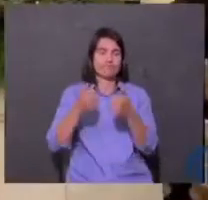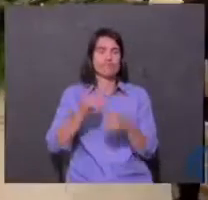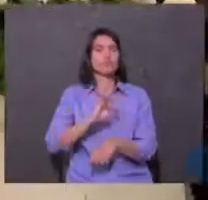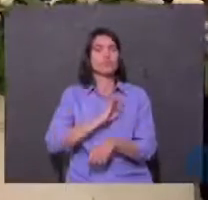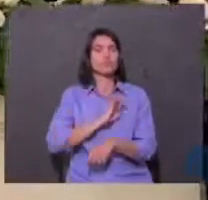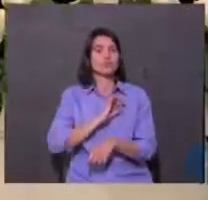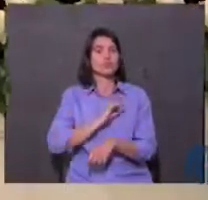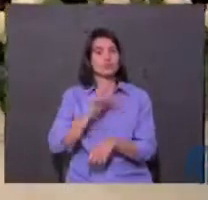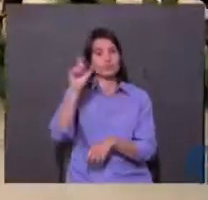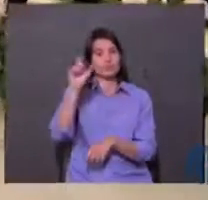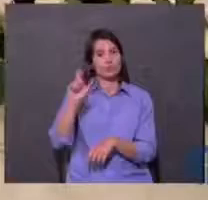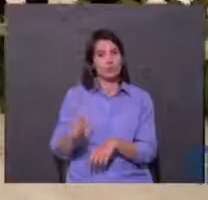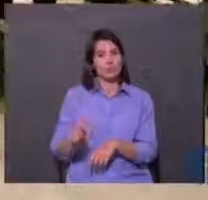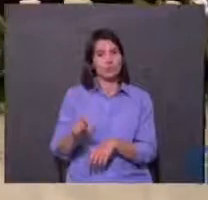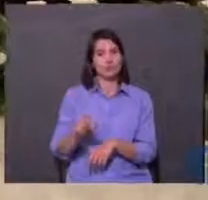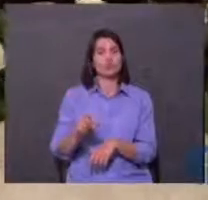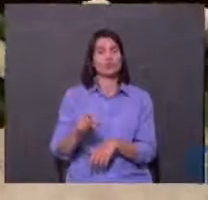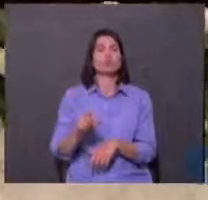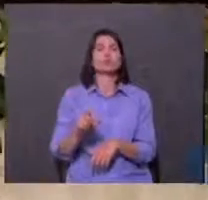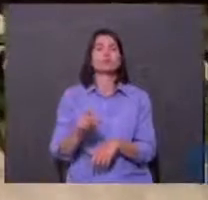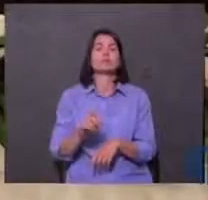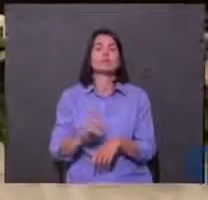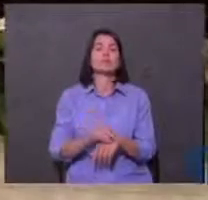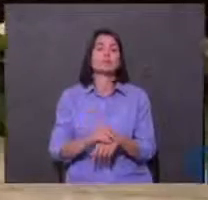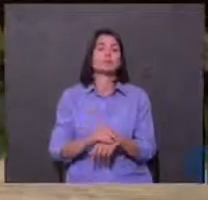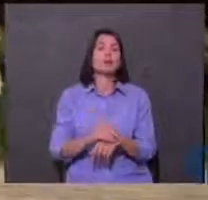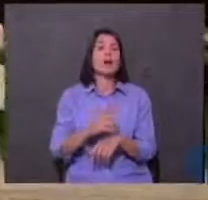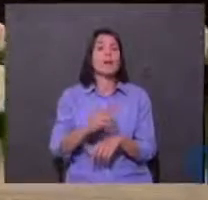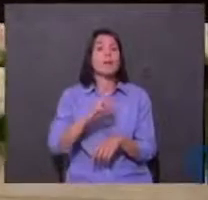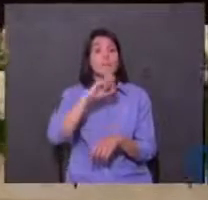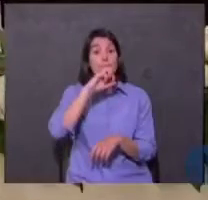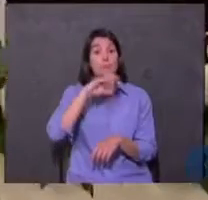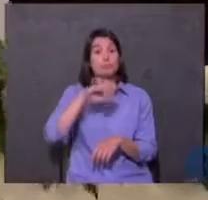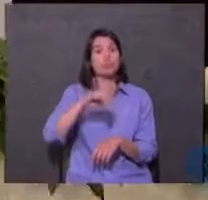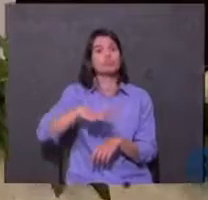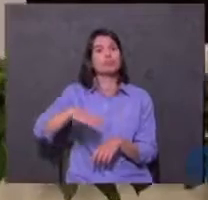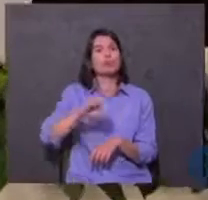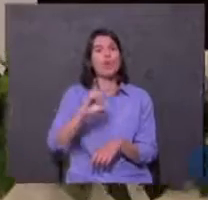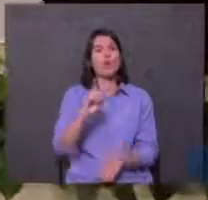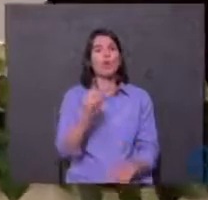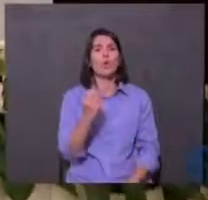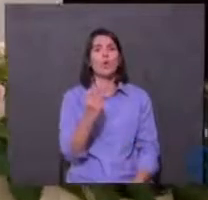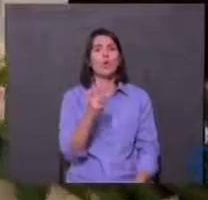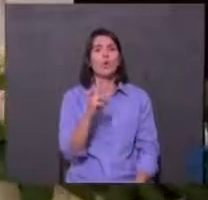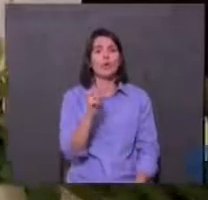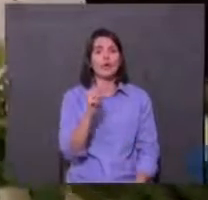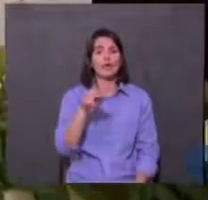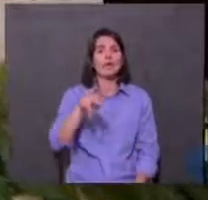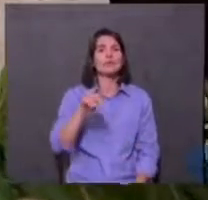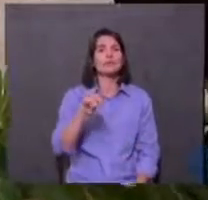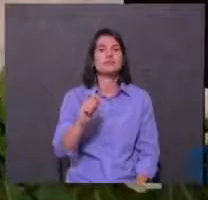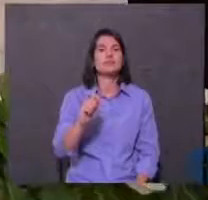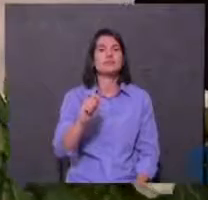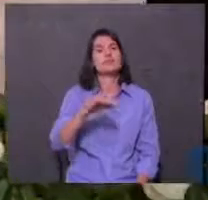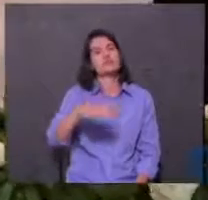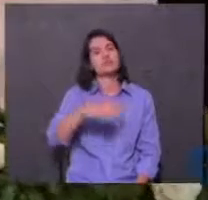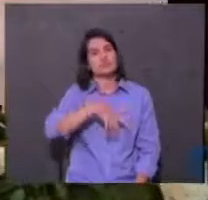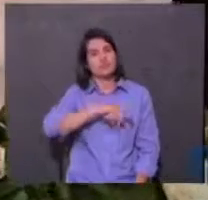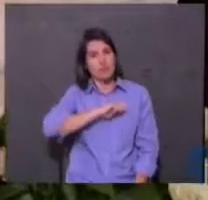José Leonardo Lemos Montanet, bispo de Ourense, Espanha. Aqueles que